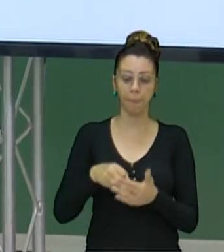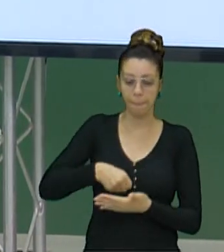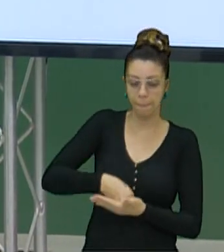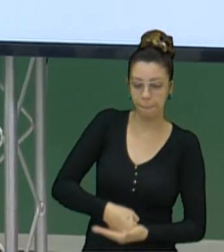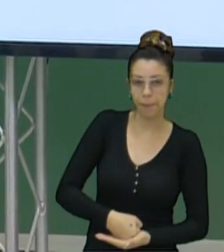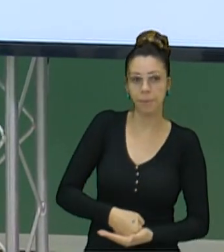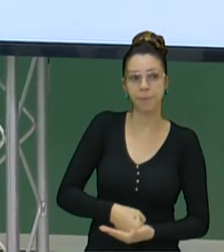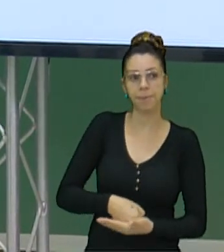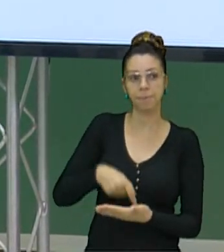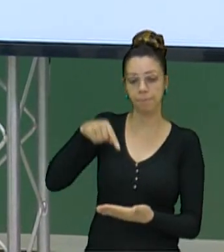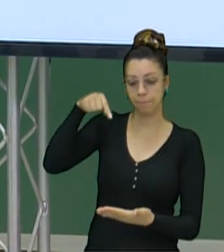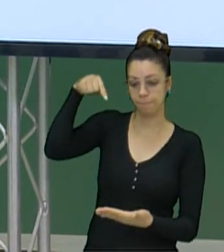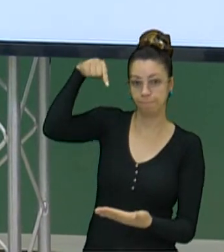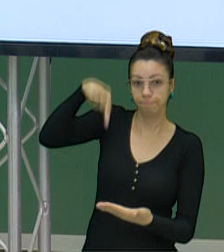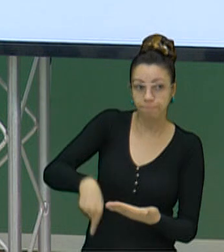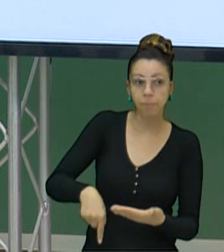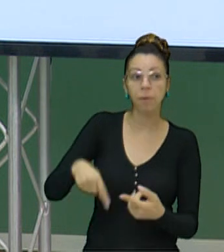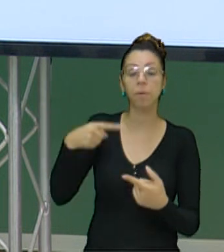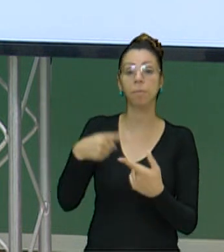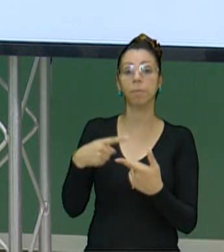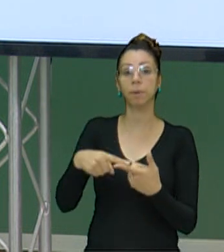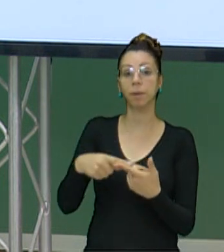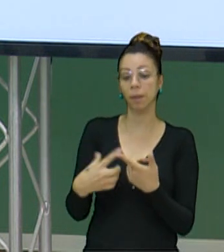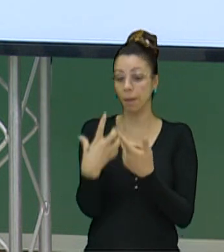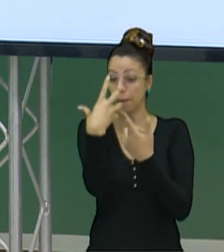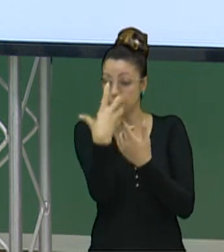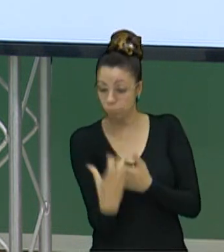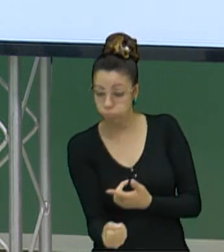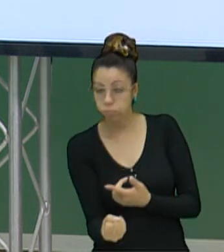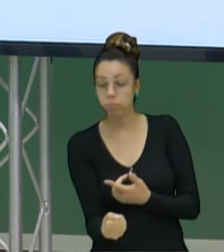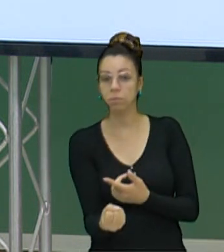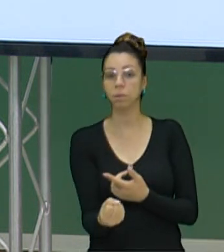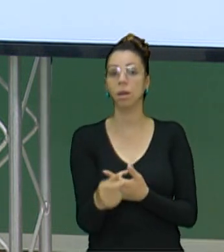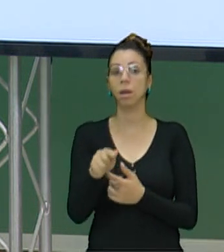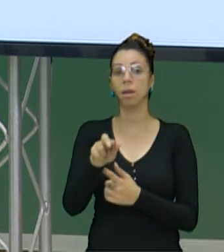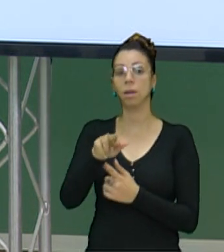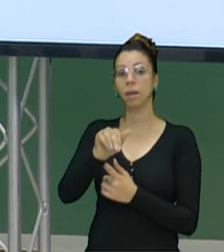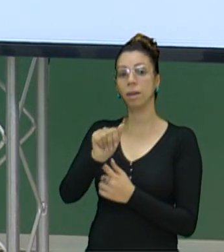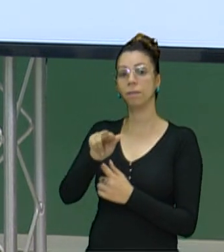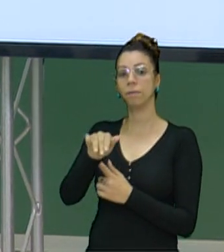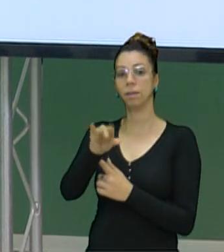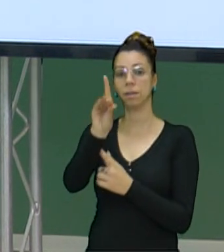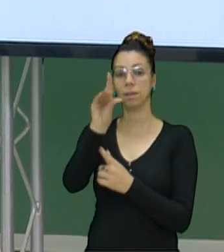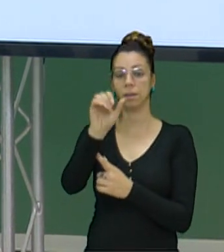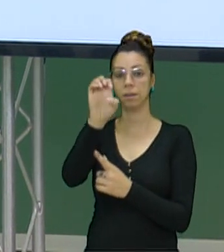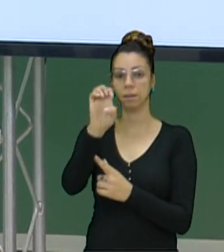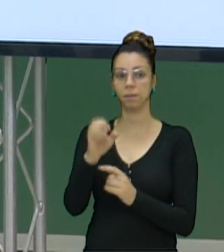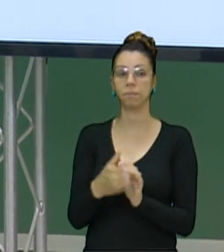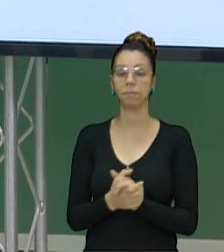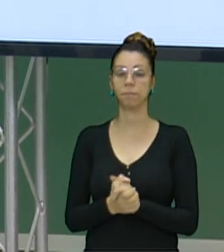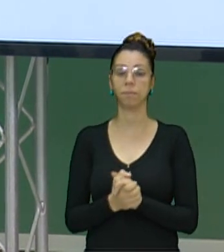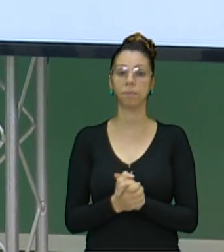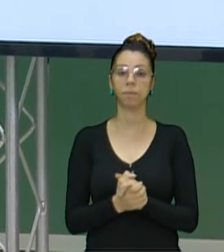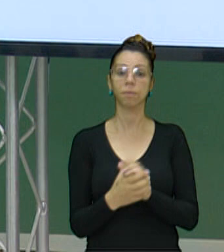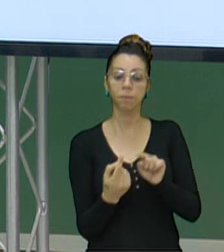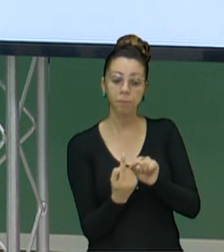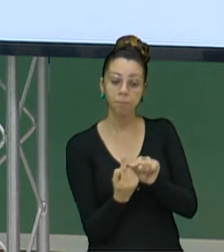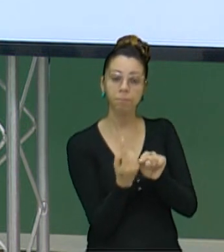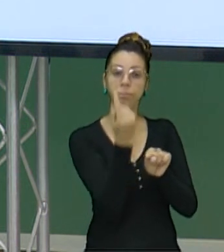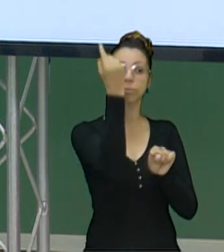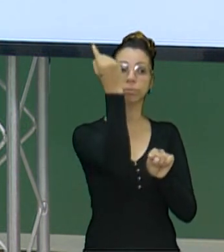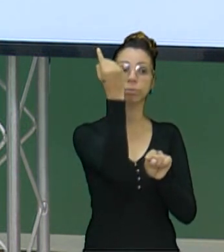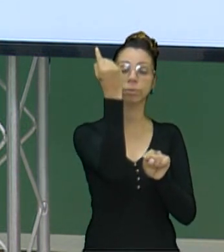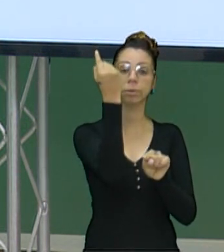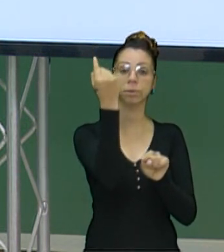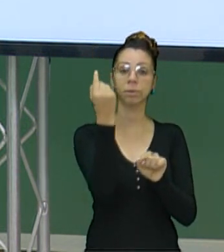cima. Por que peso para baixo? Porque a gravidade está puxando ela para baixo, certo? A normal é a força que impede o veículo de